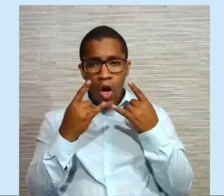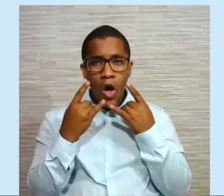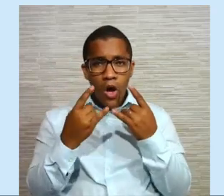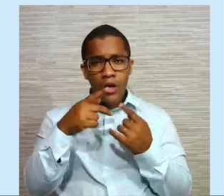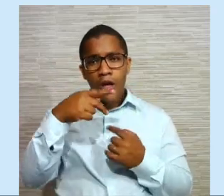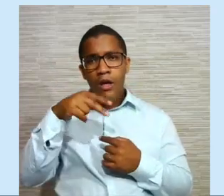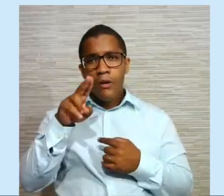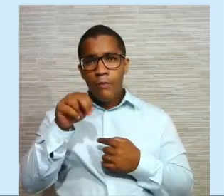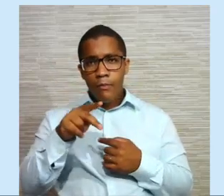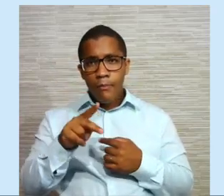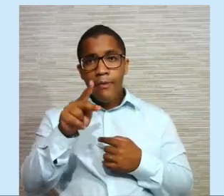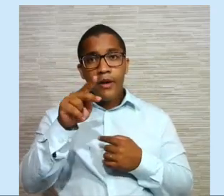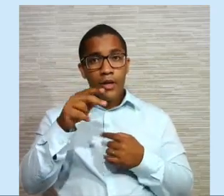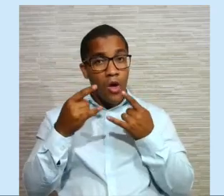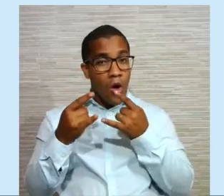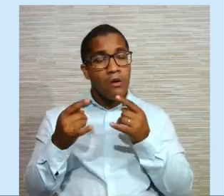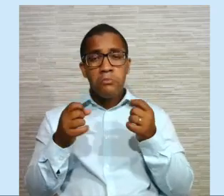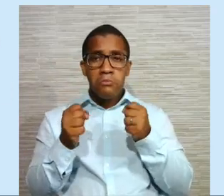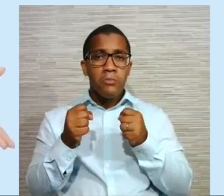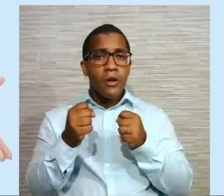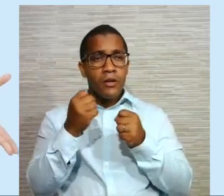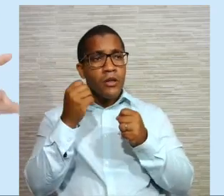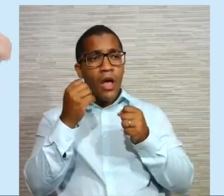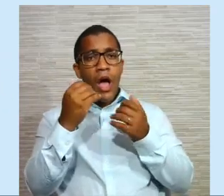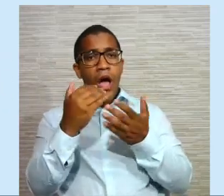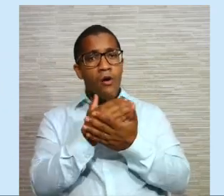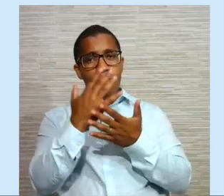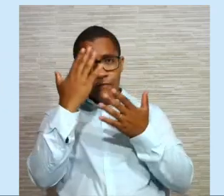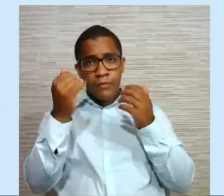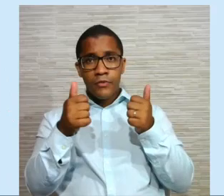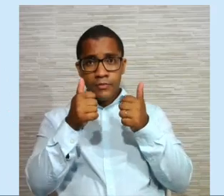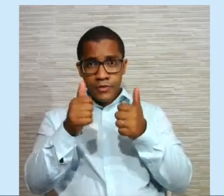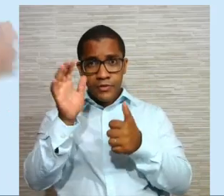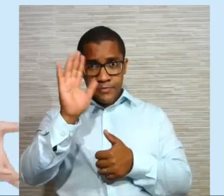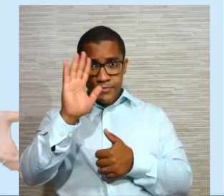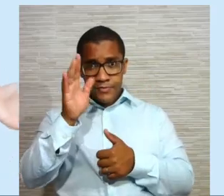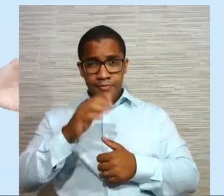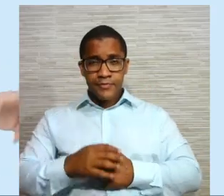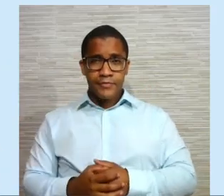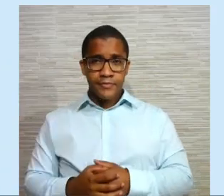do rock. Então vocês vão conhecer grandes nomes, certo, gente? Até a próxima!